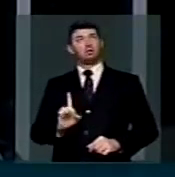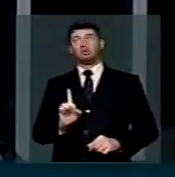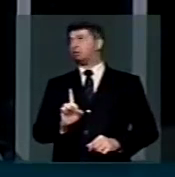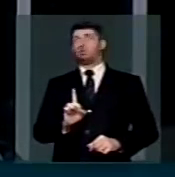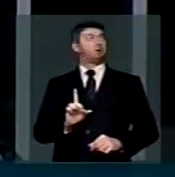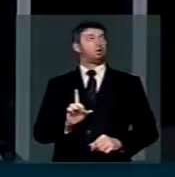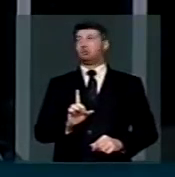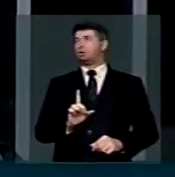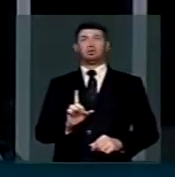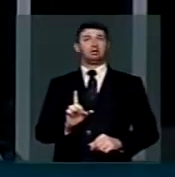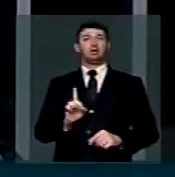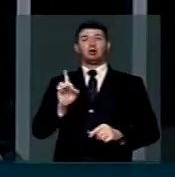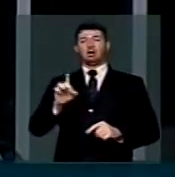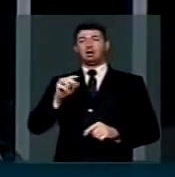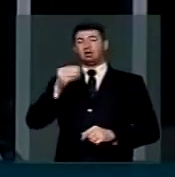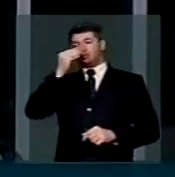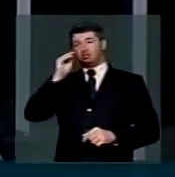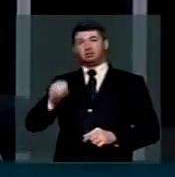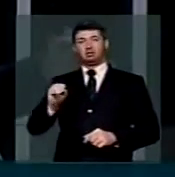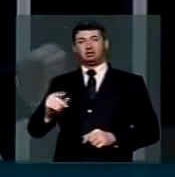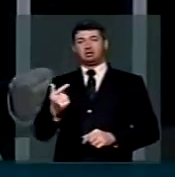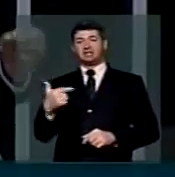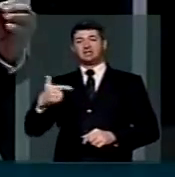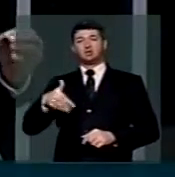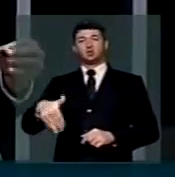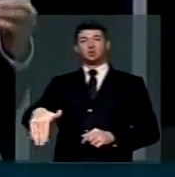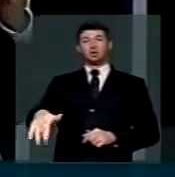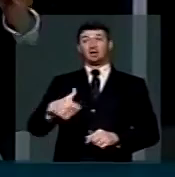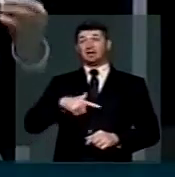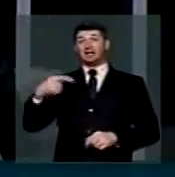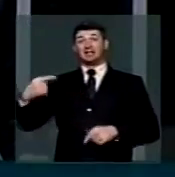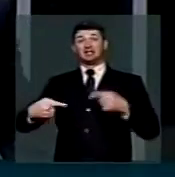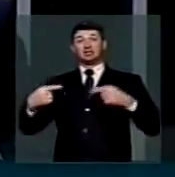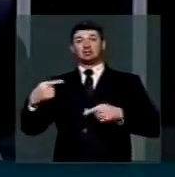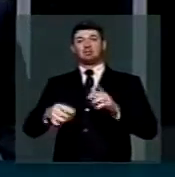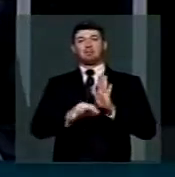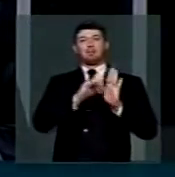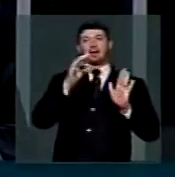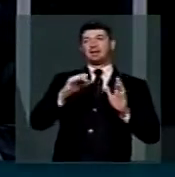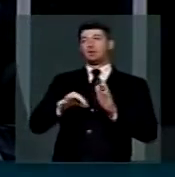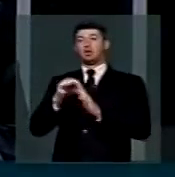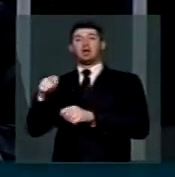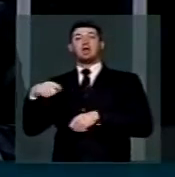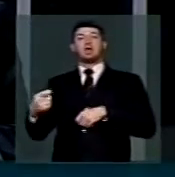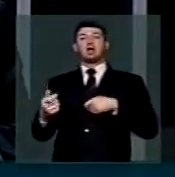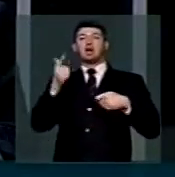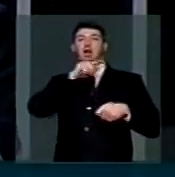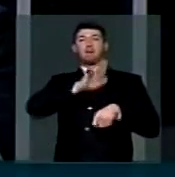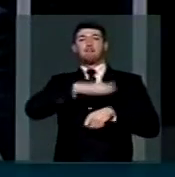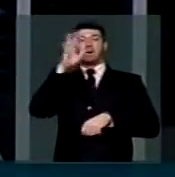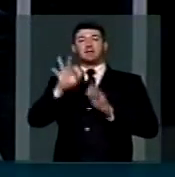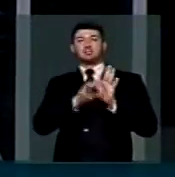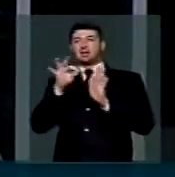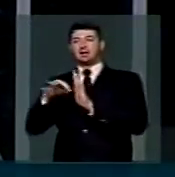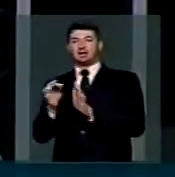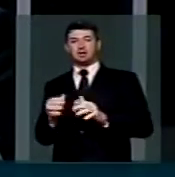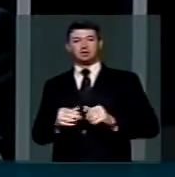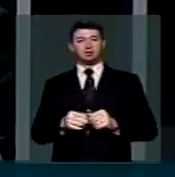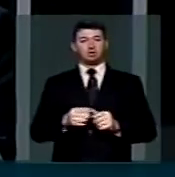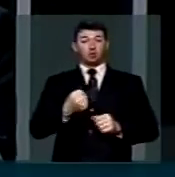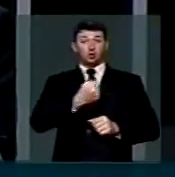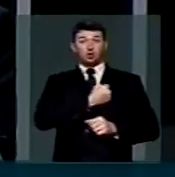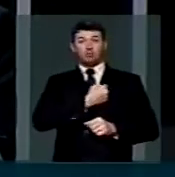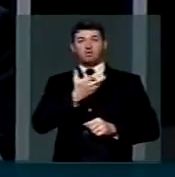sendo relegado a um segundo plano. Há uma verdadeira disputa por matrículas, senhor presidente. Uma disputa por